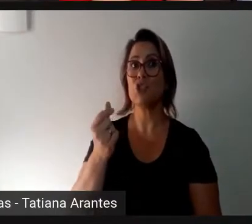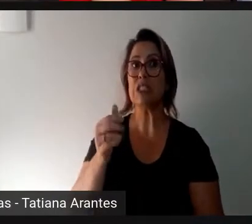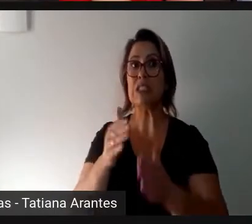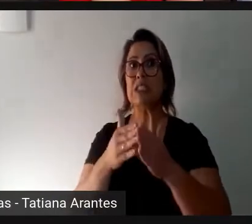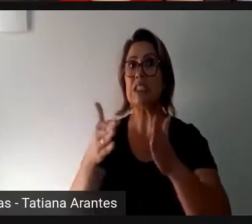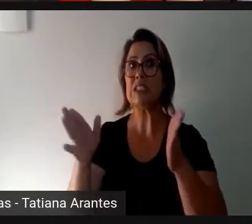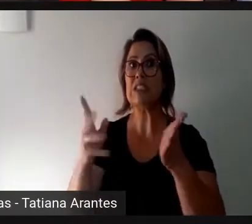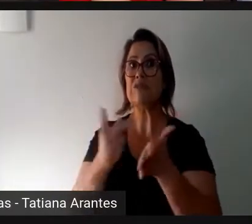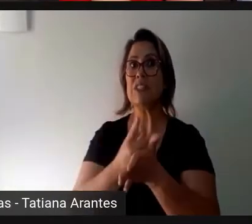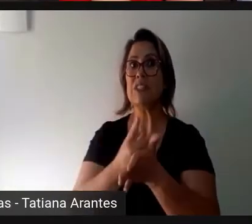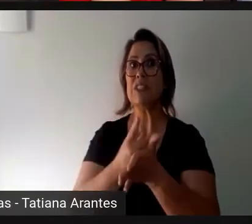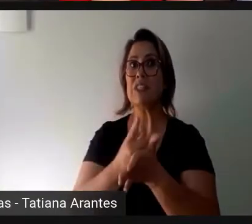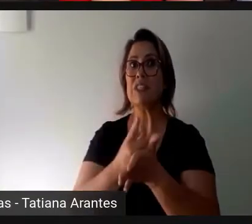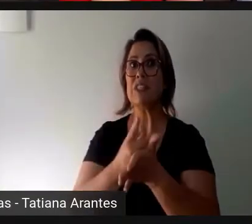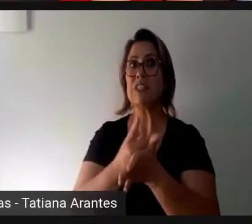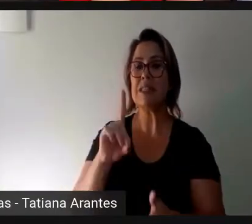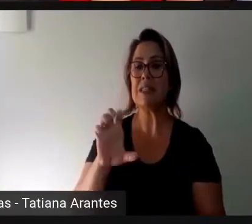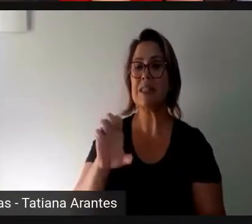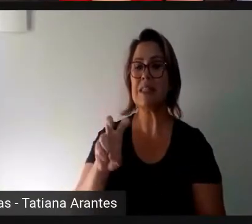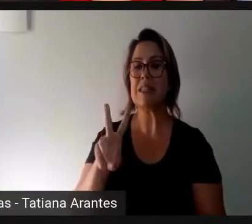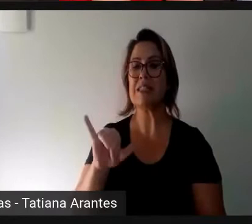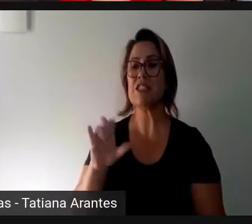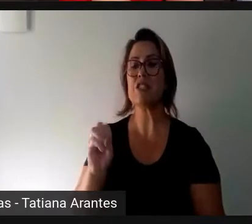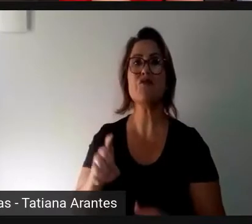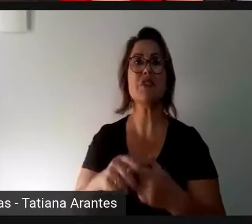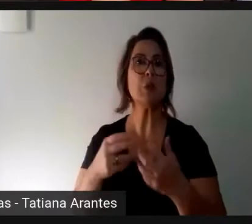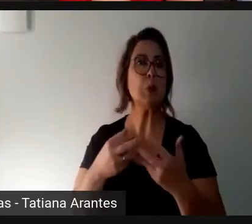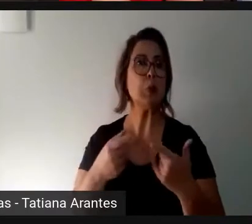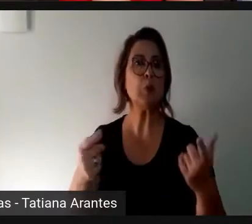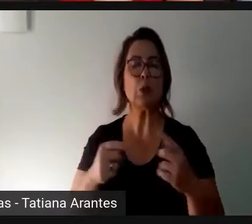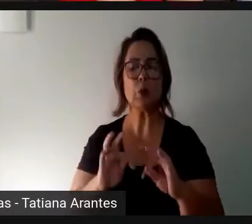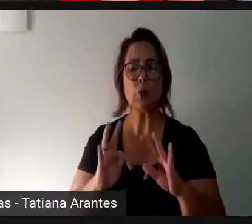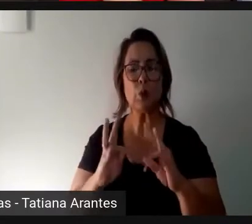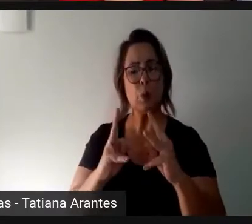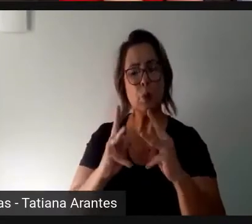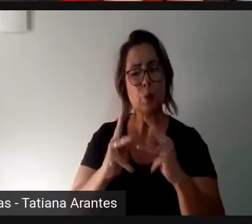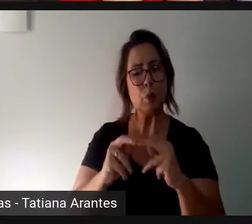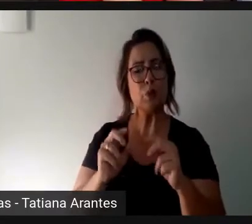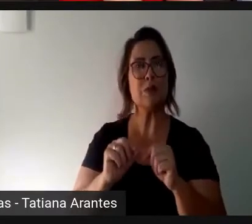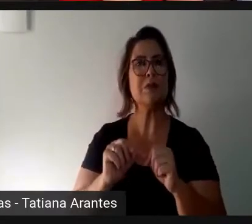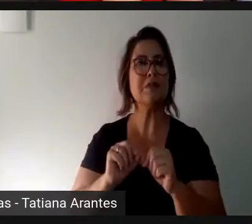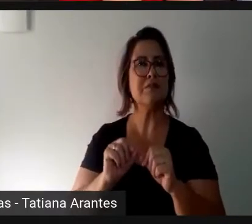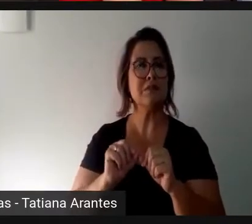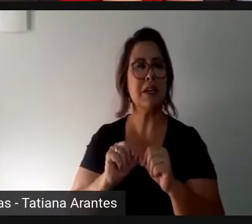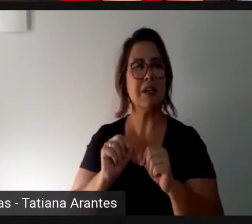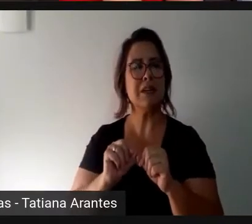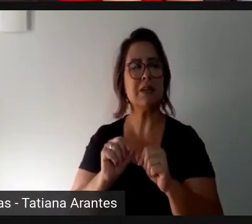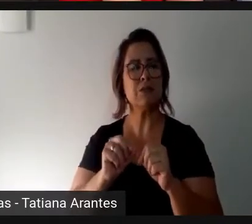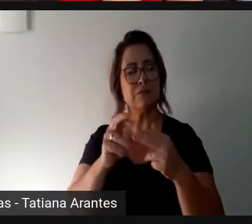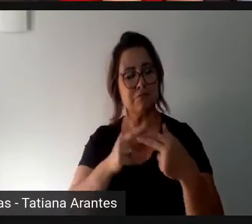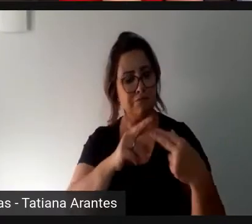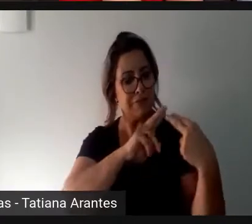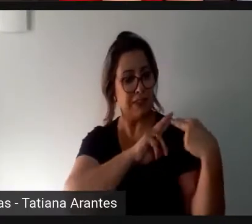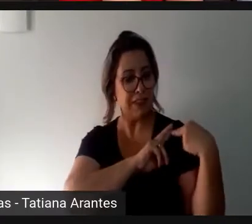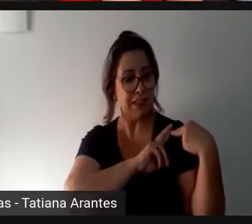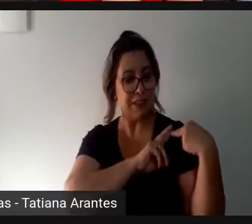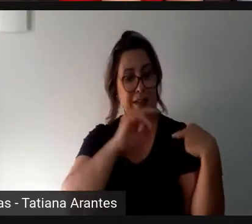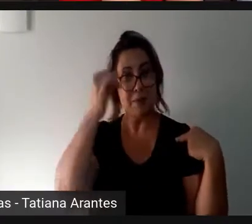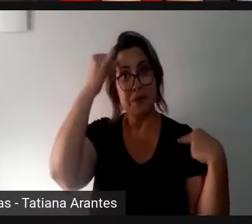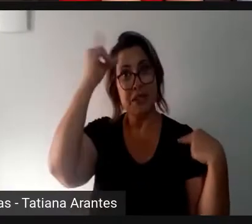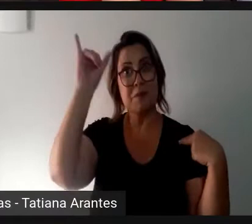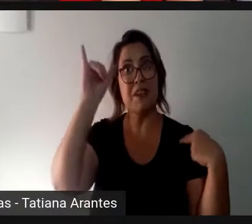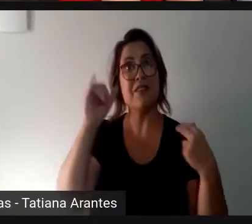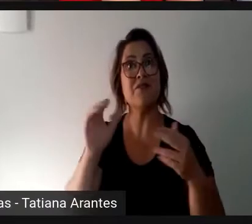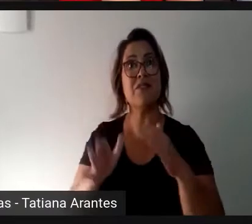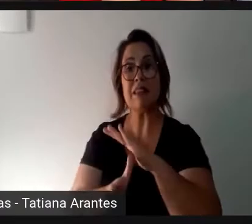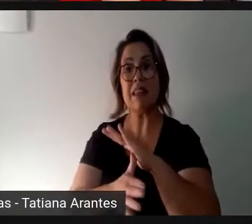da corrupção. Então, eu diria, tudo que eu faço em teor preventivo, detectivo e responsivo para evitar a corrupção no meu